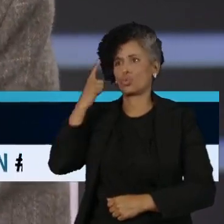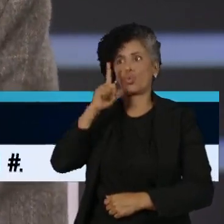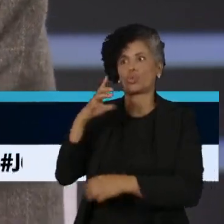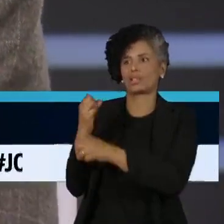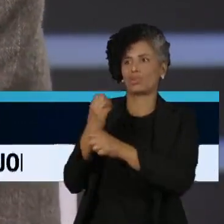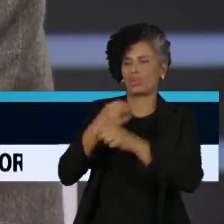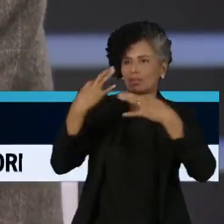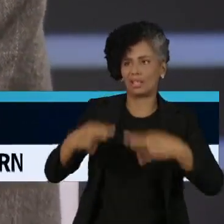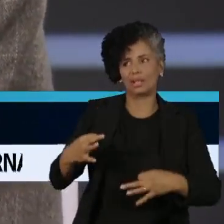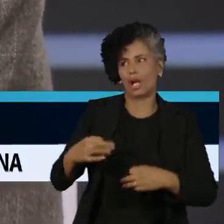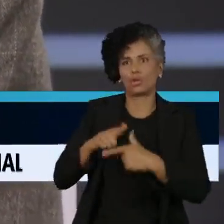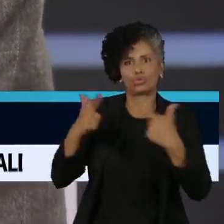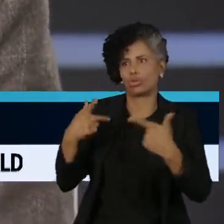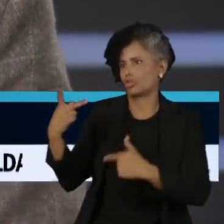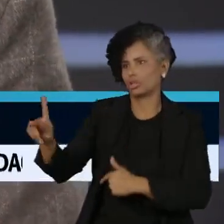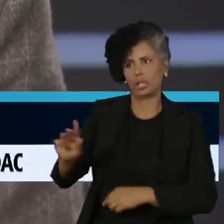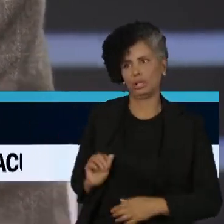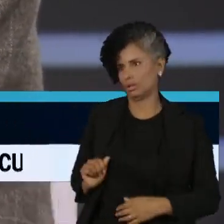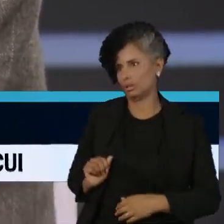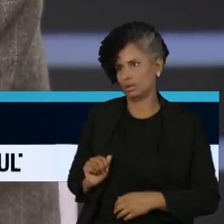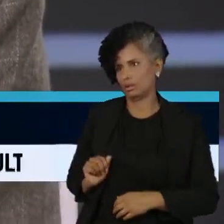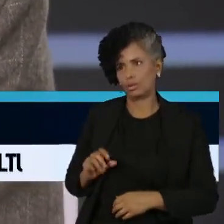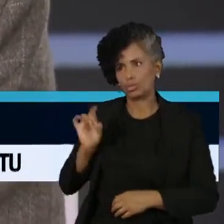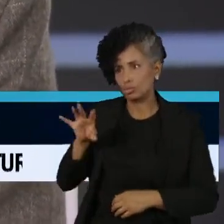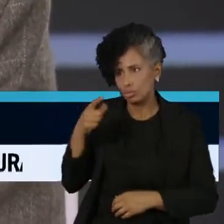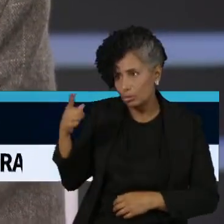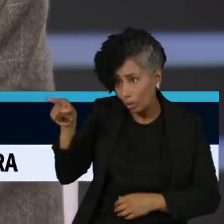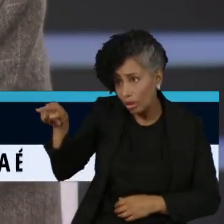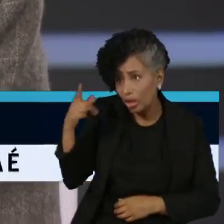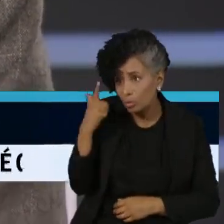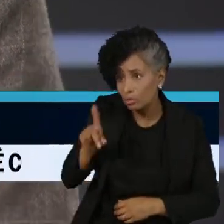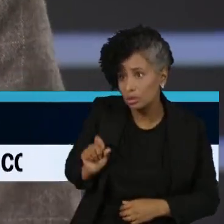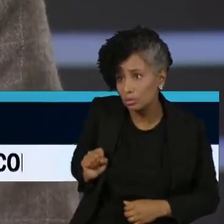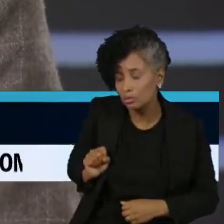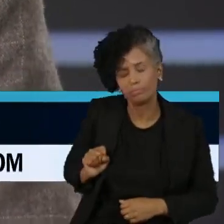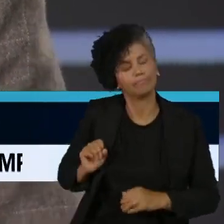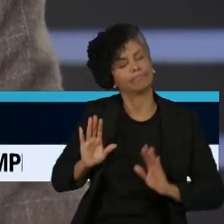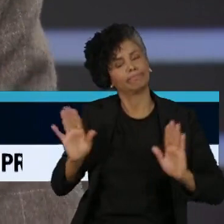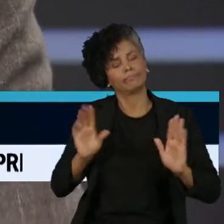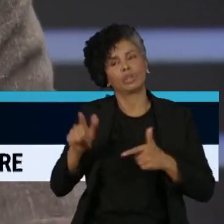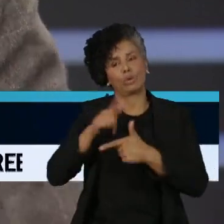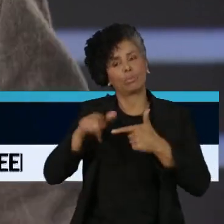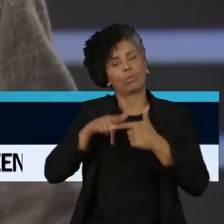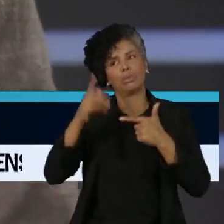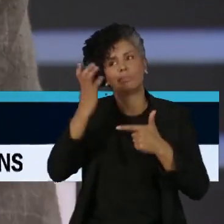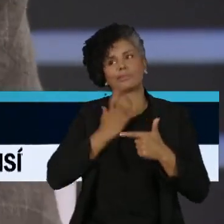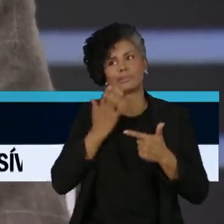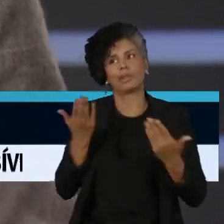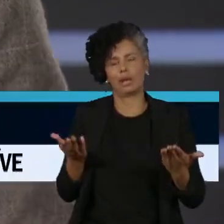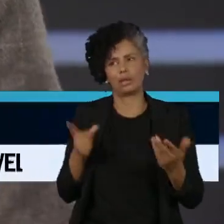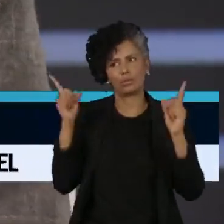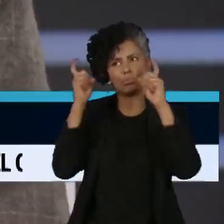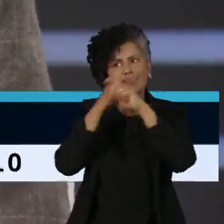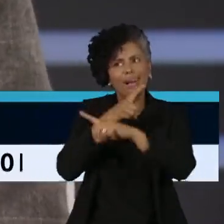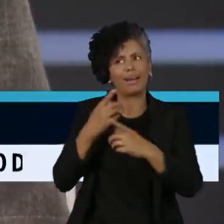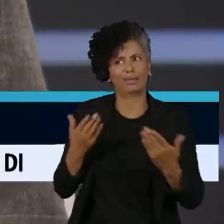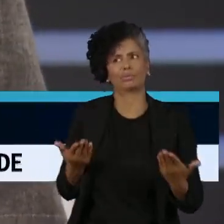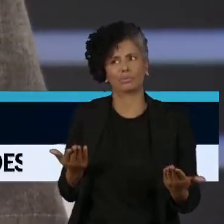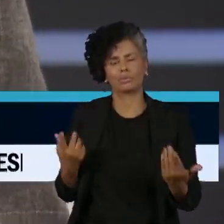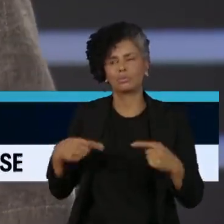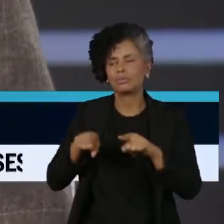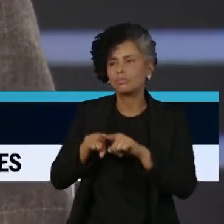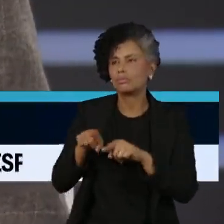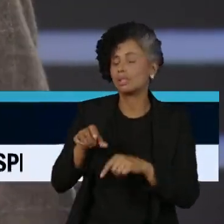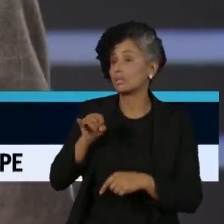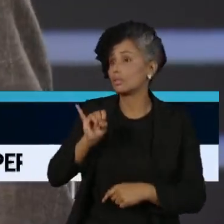tudo resolvido. Agora a gente está entendendo que o problema é muito mais complicado e quando você ainda dissolve essas coisas,